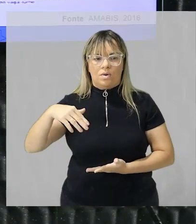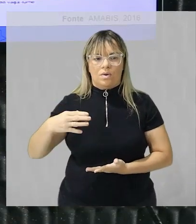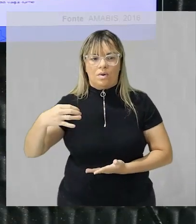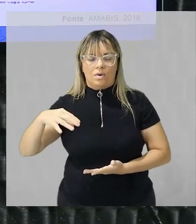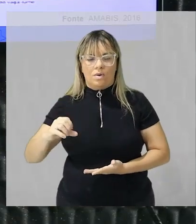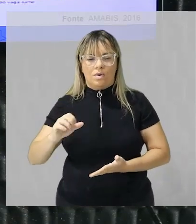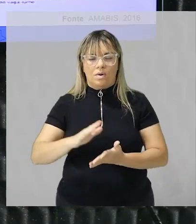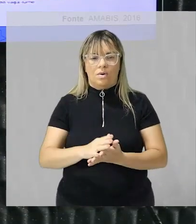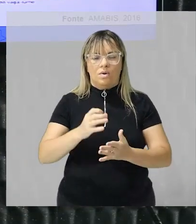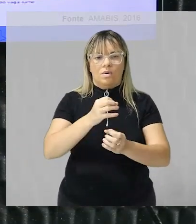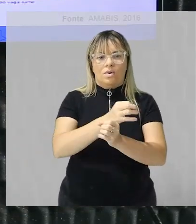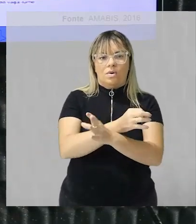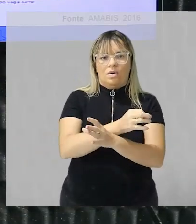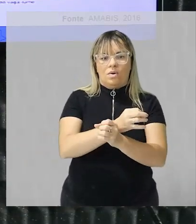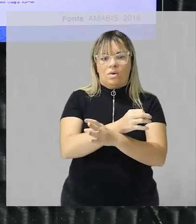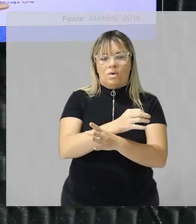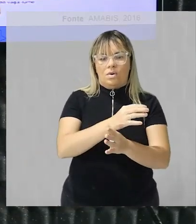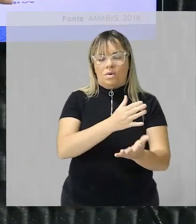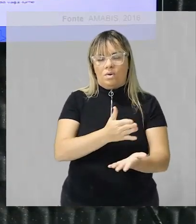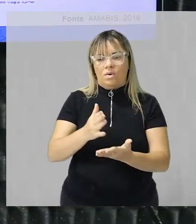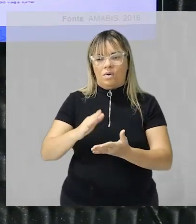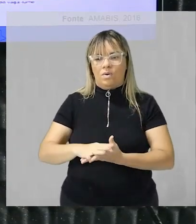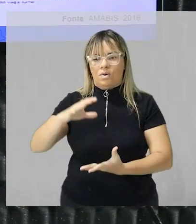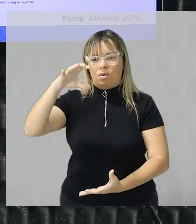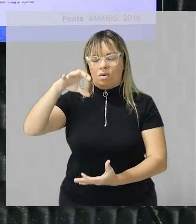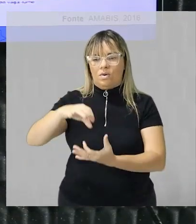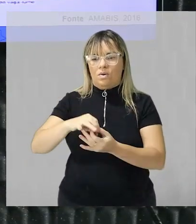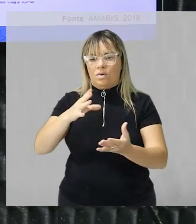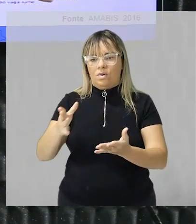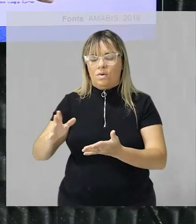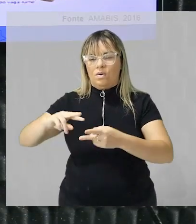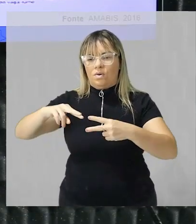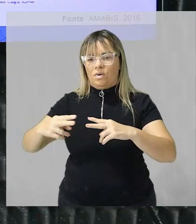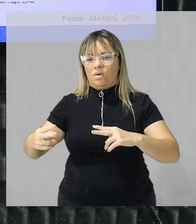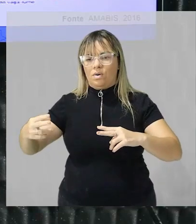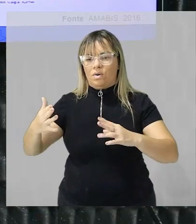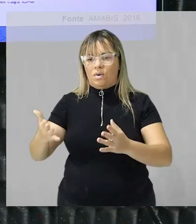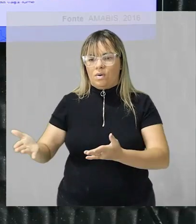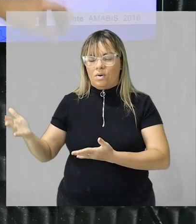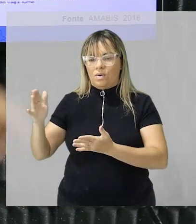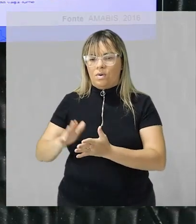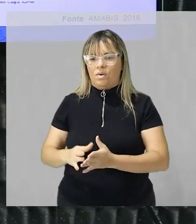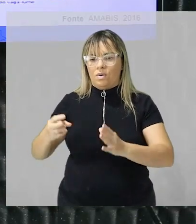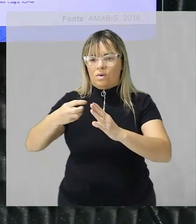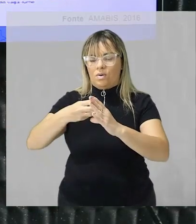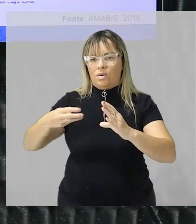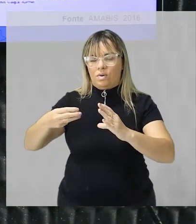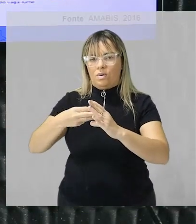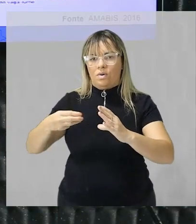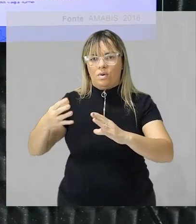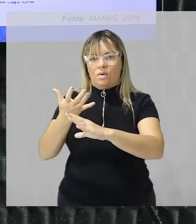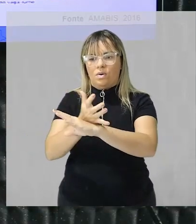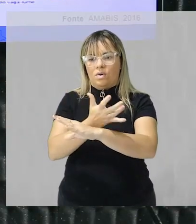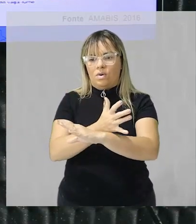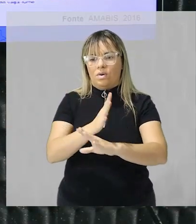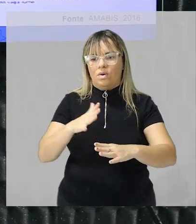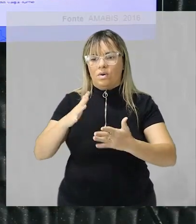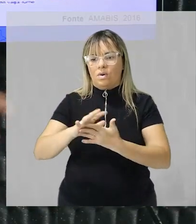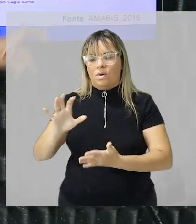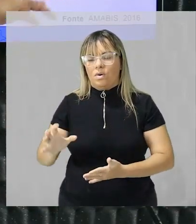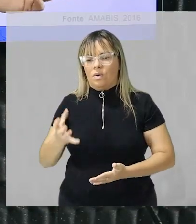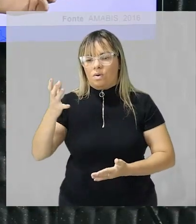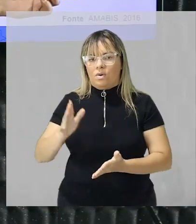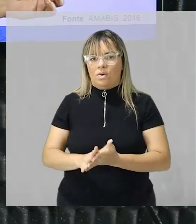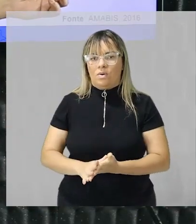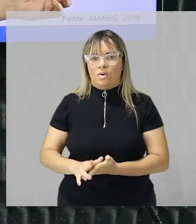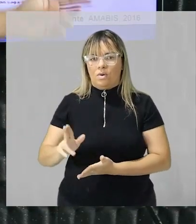que fica brilhosa no escuro. Eles incorporaram aqui no material genético de uma célula vegetal. E o que foi que aconteceu?